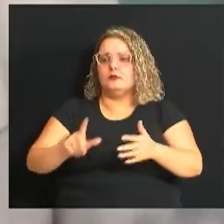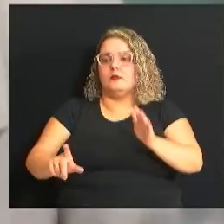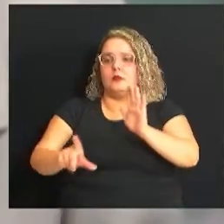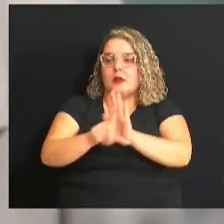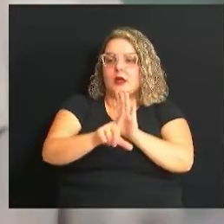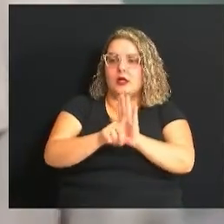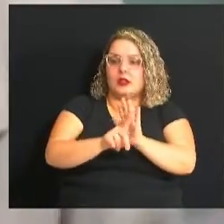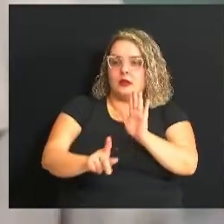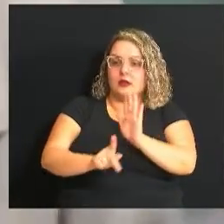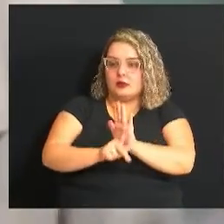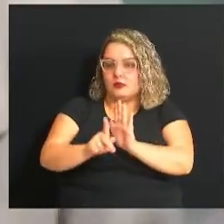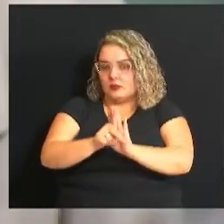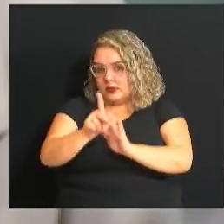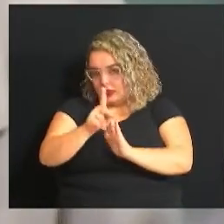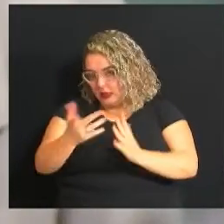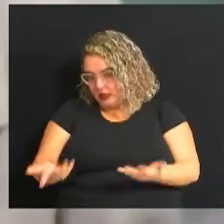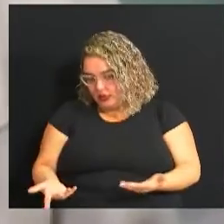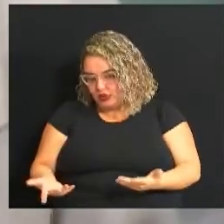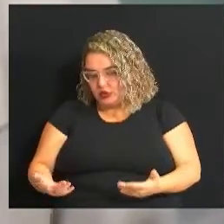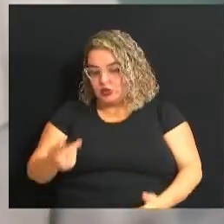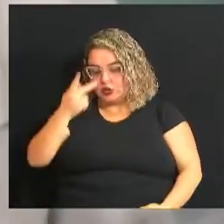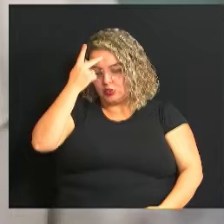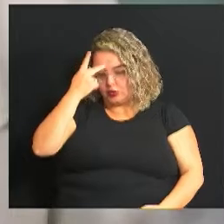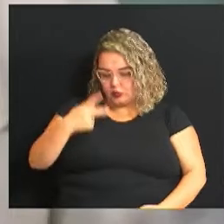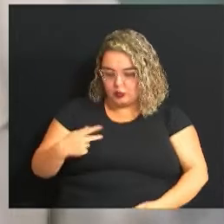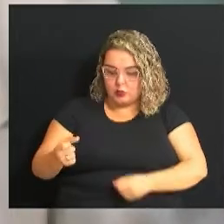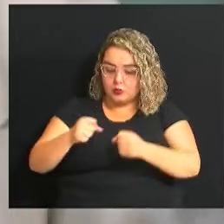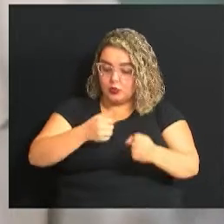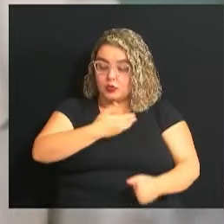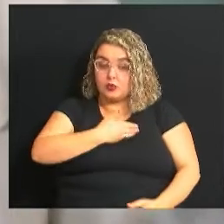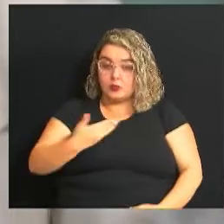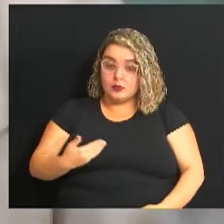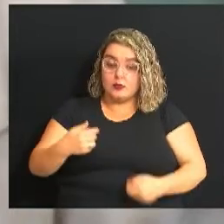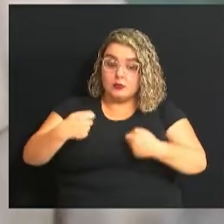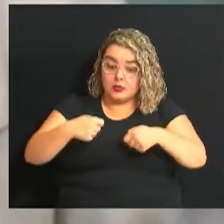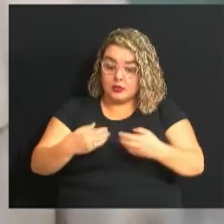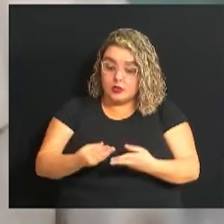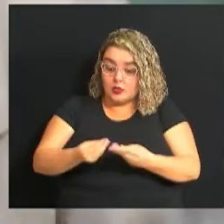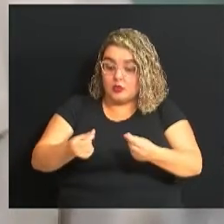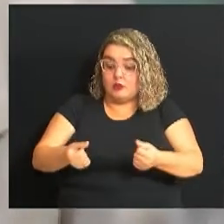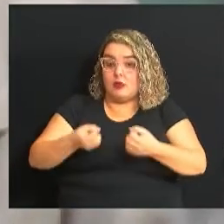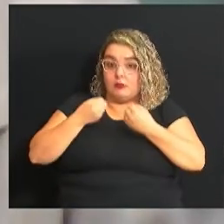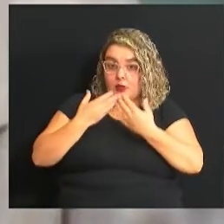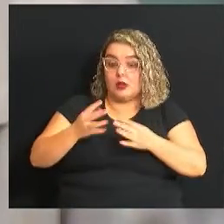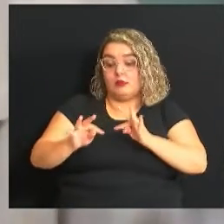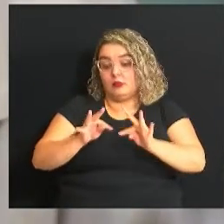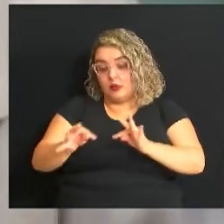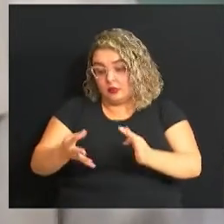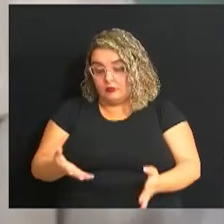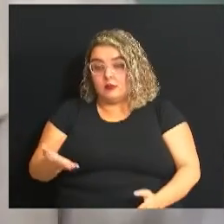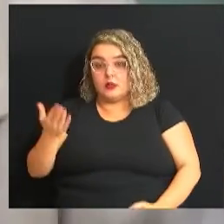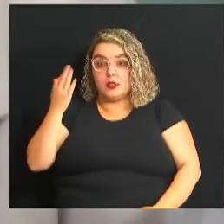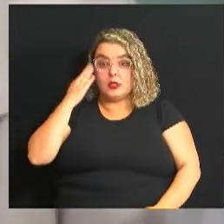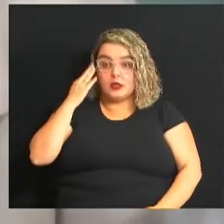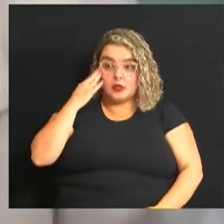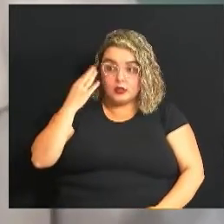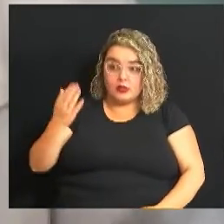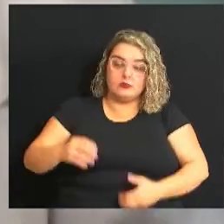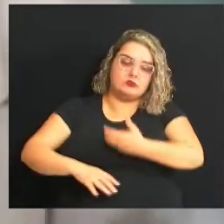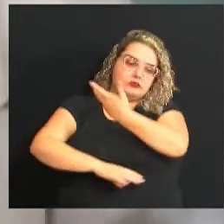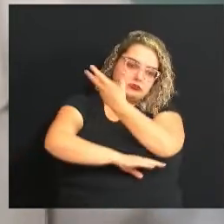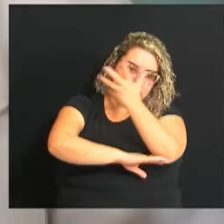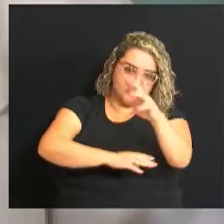planejamento, e o próprio poder público que precisa qualificar muito bem os seus técnicos e entender que a floresta urbana